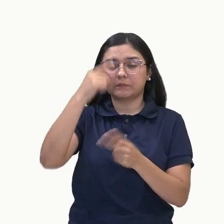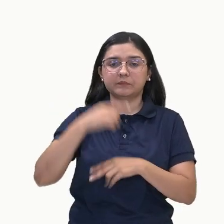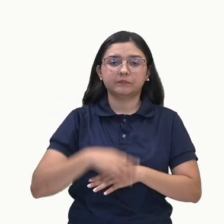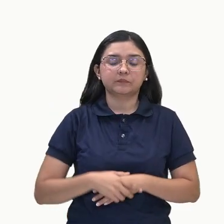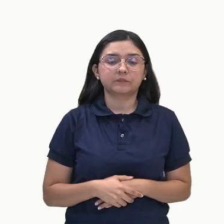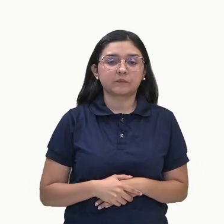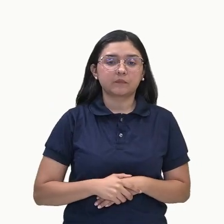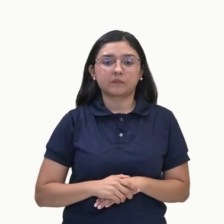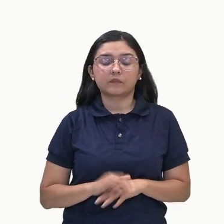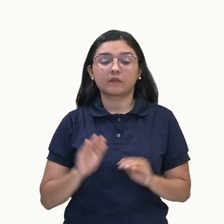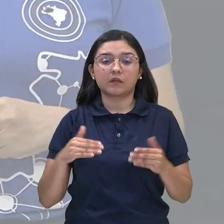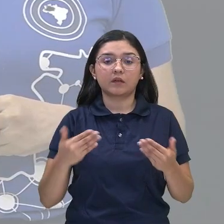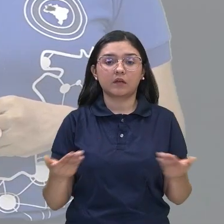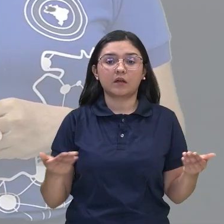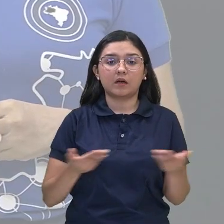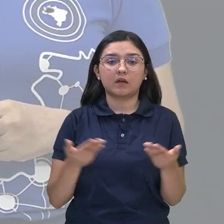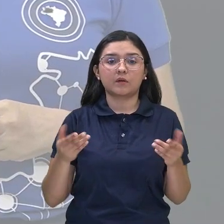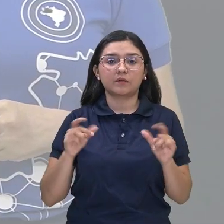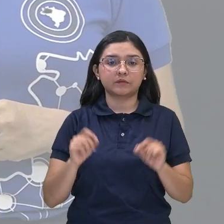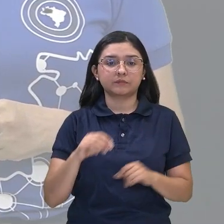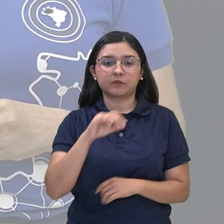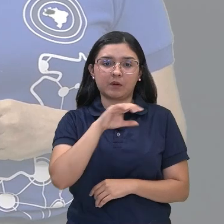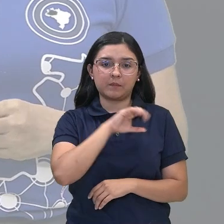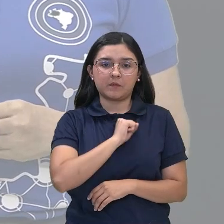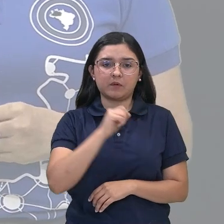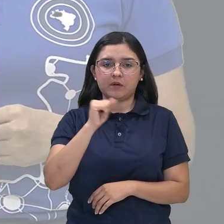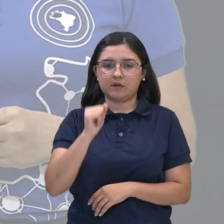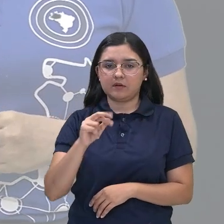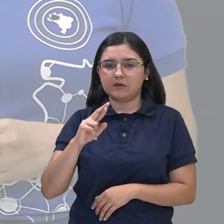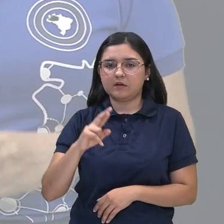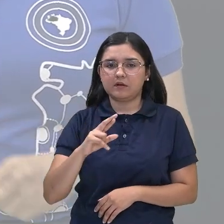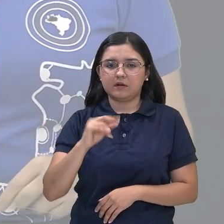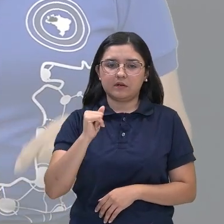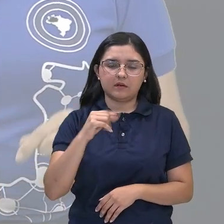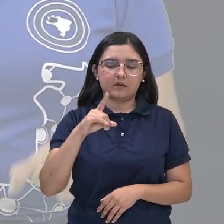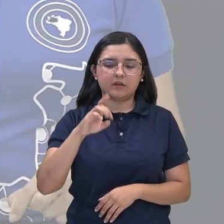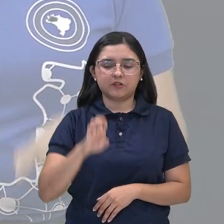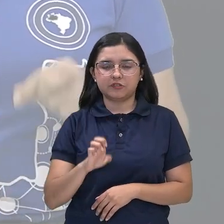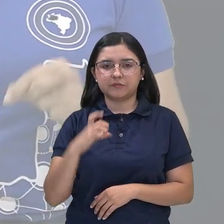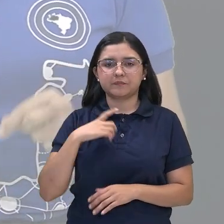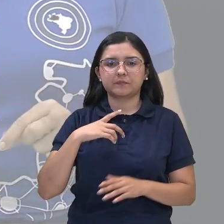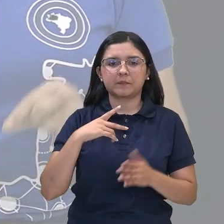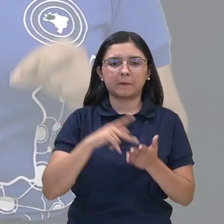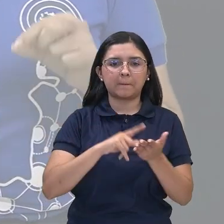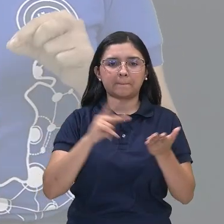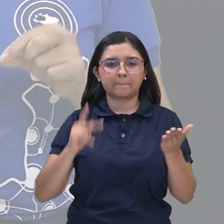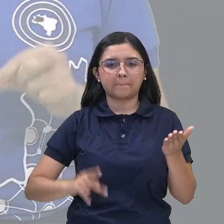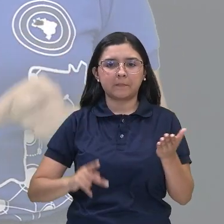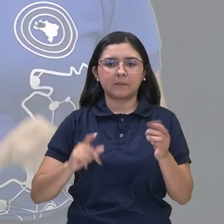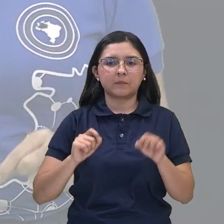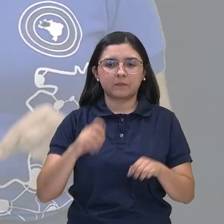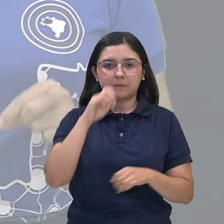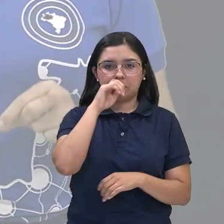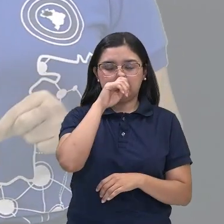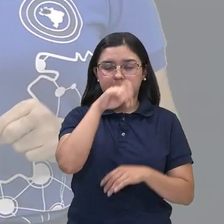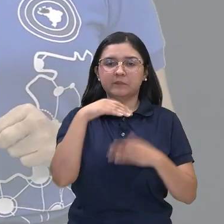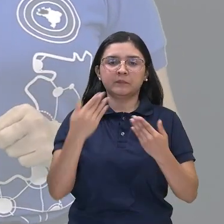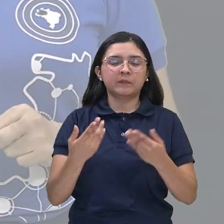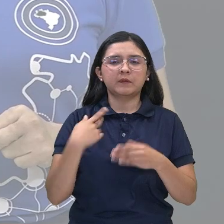E a gente vai ver agora o amor árcade. Veja só, o poeta não fala dos